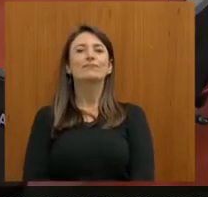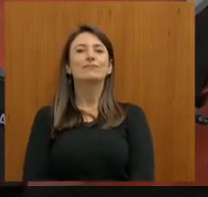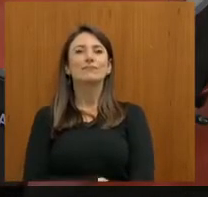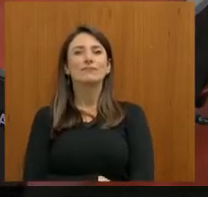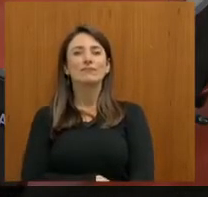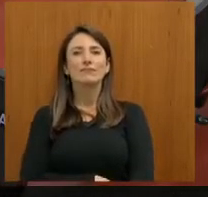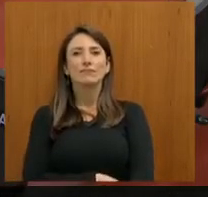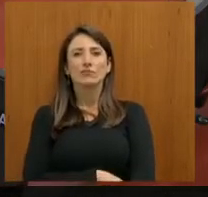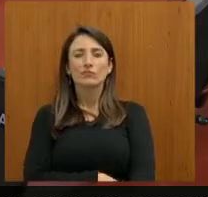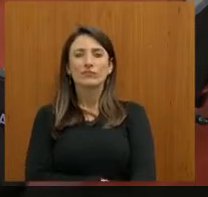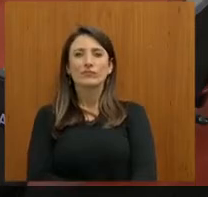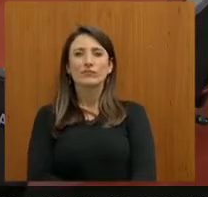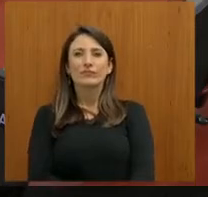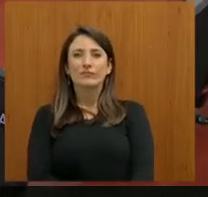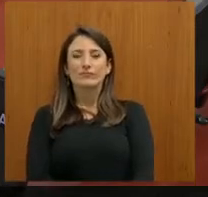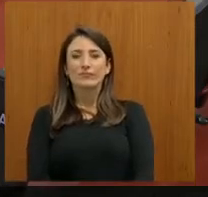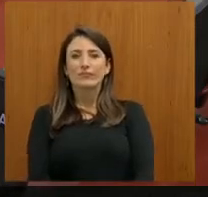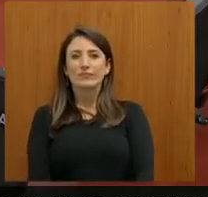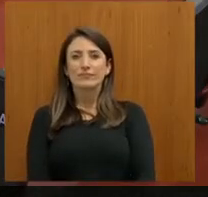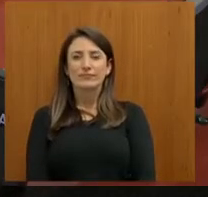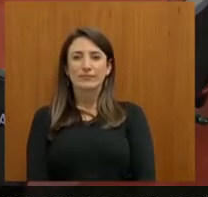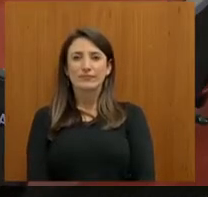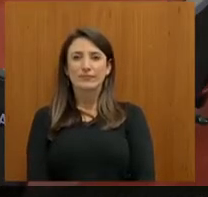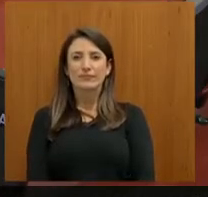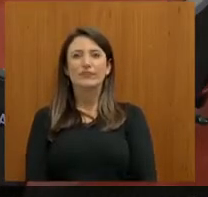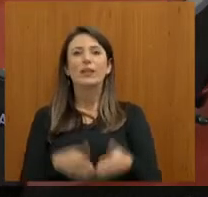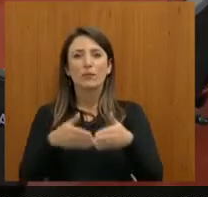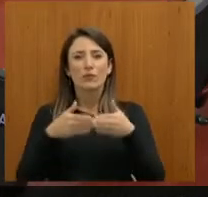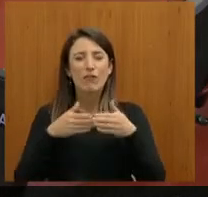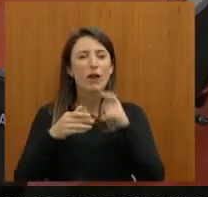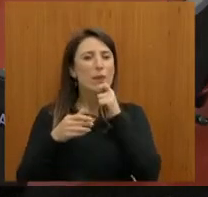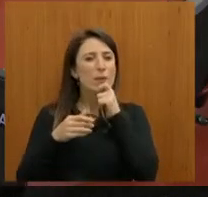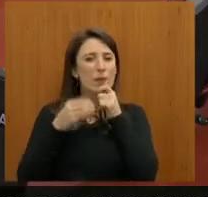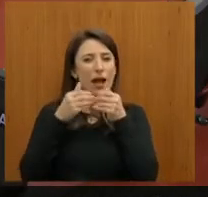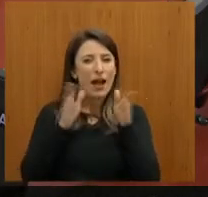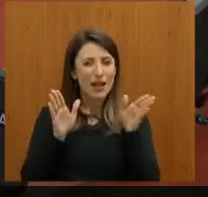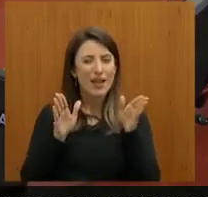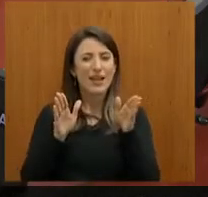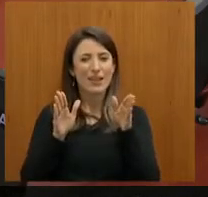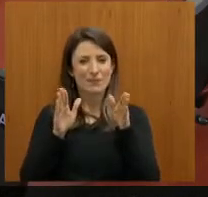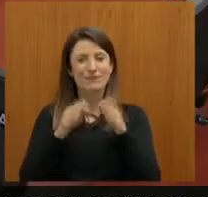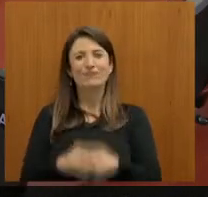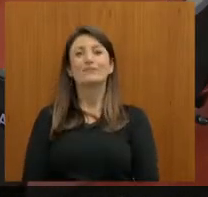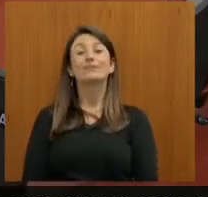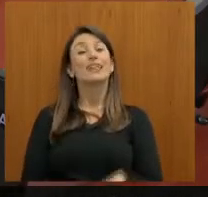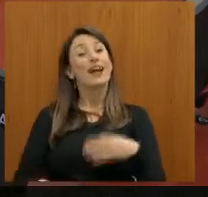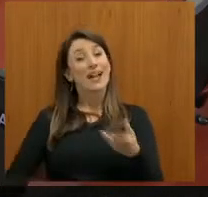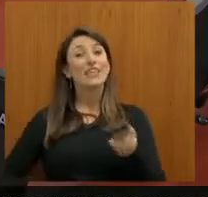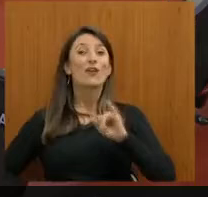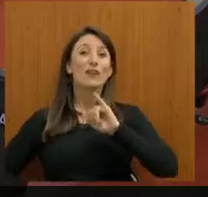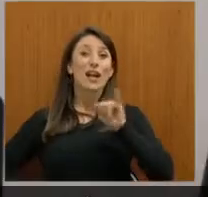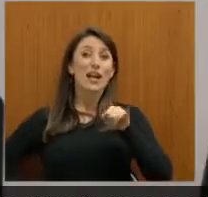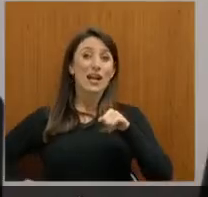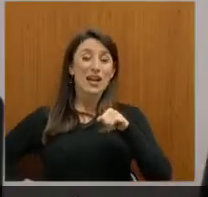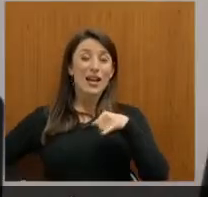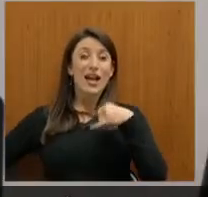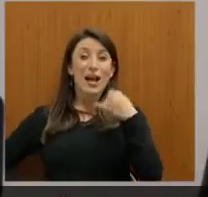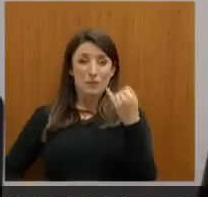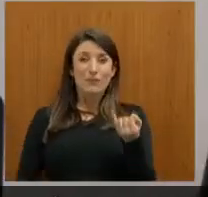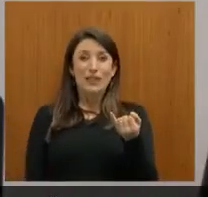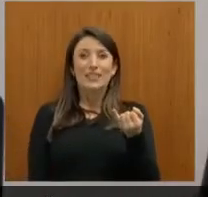nós precisamos desativar o microfone ou aliás habilitar o microfone aproveitando Dra Maria Cecília enquanto